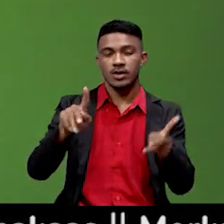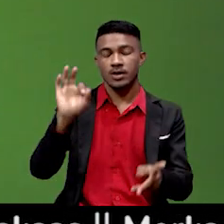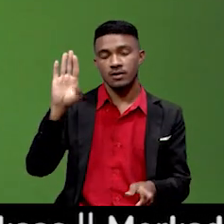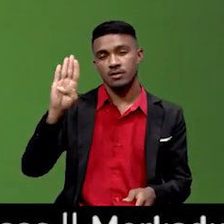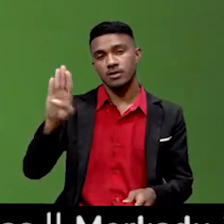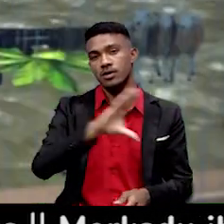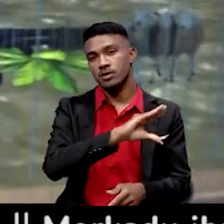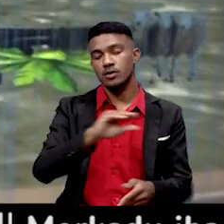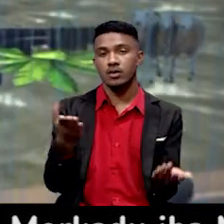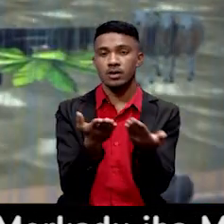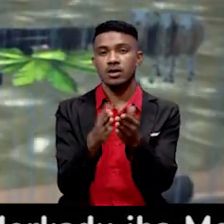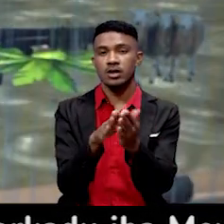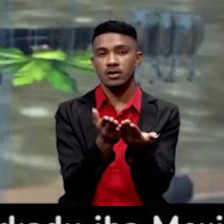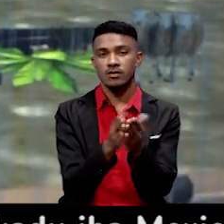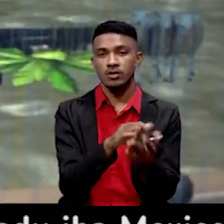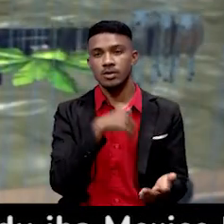mos livro balum.